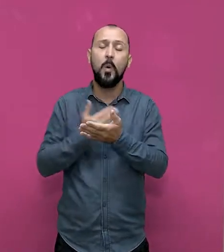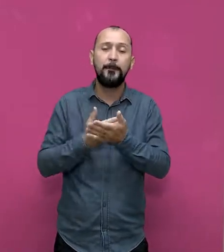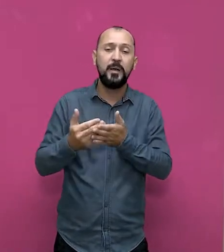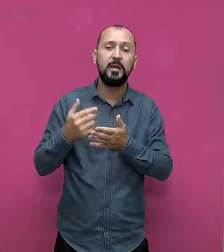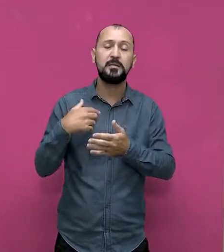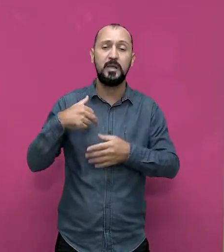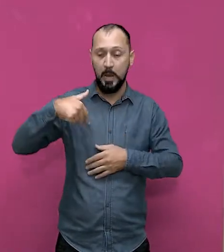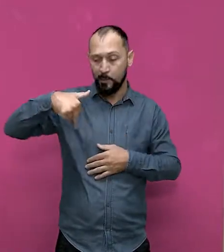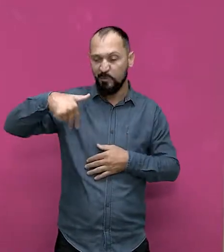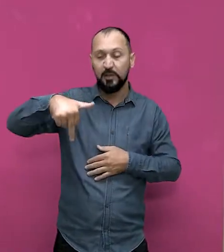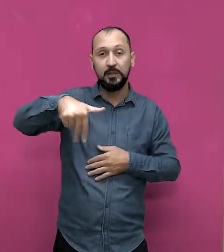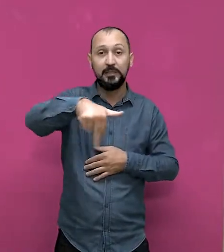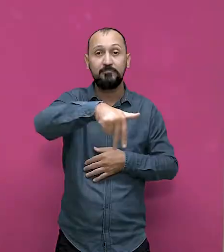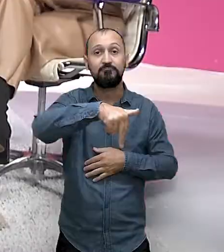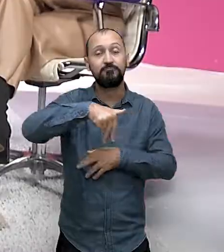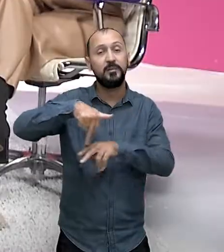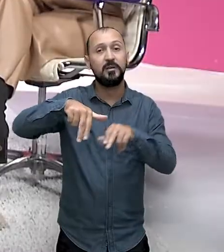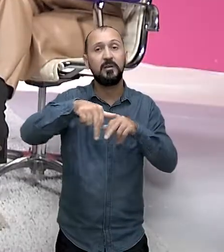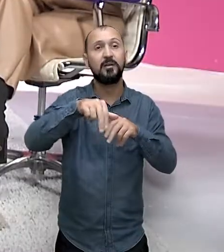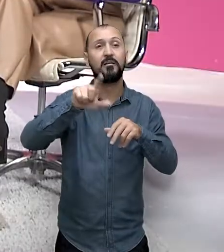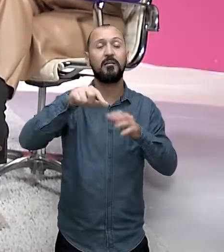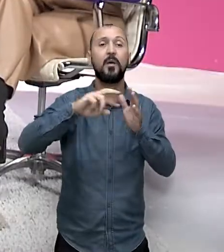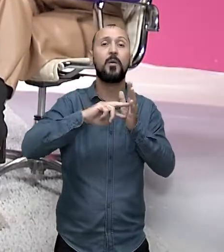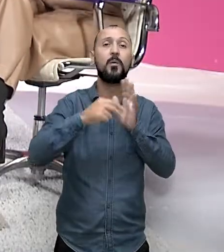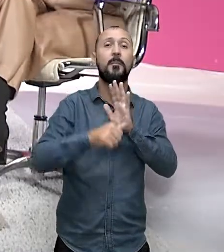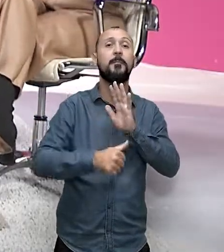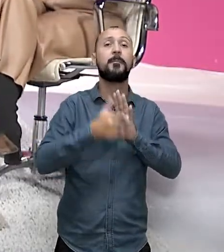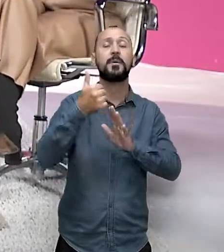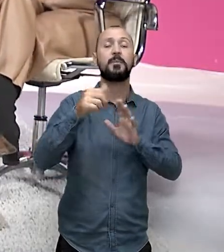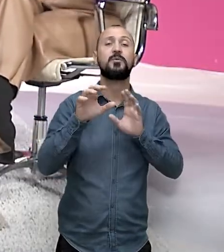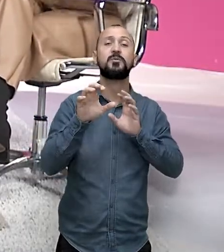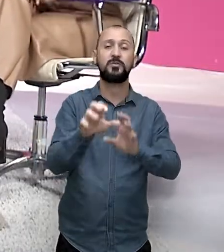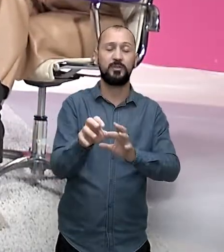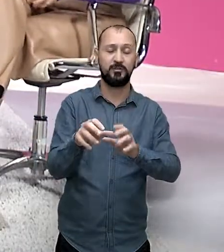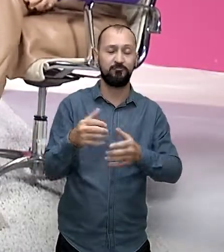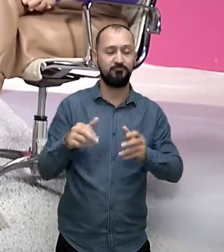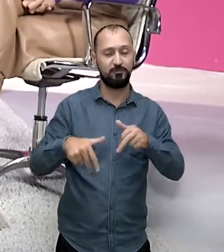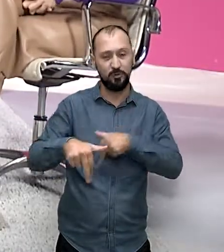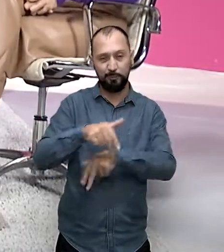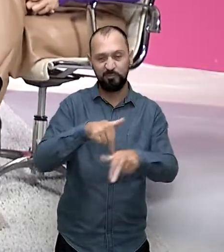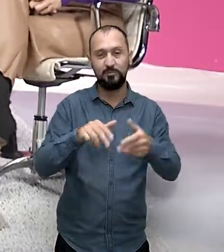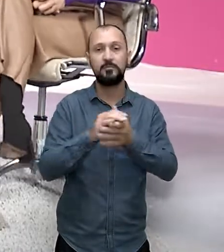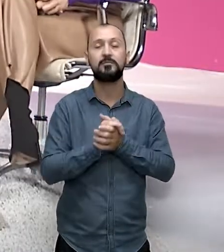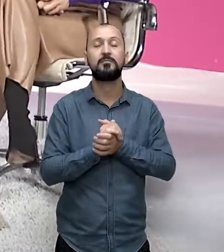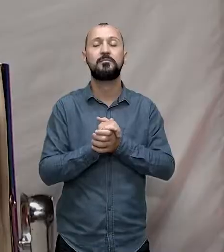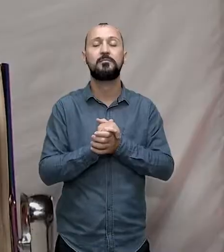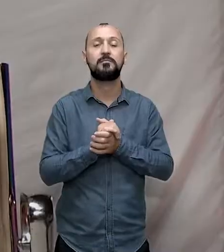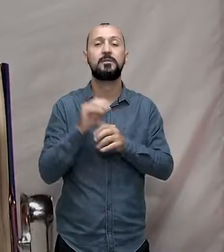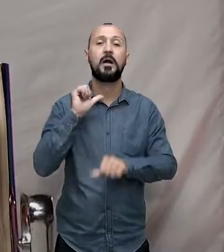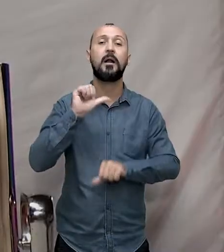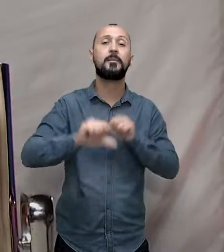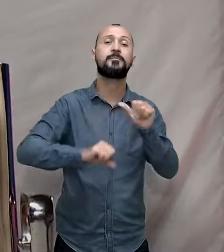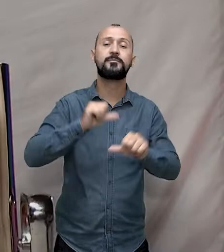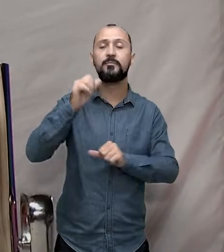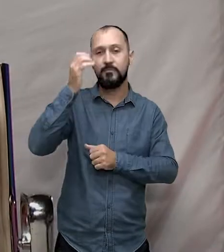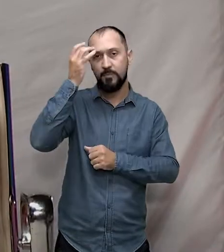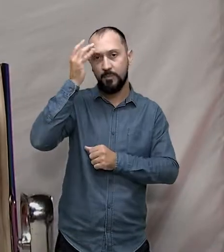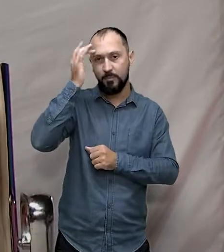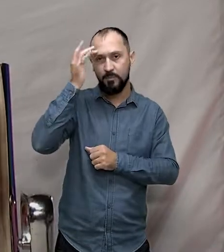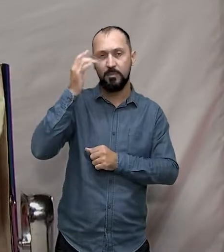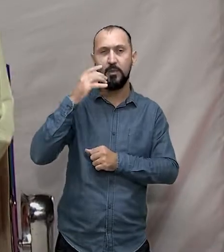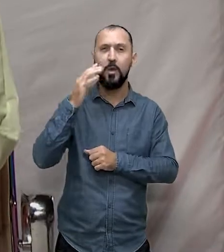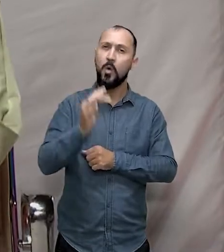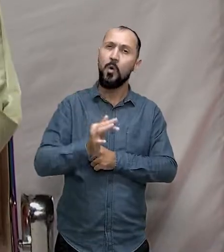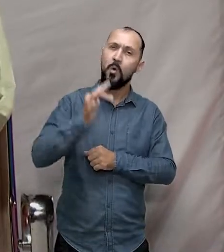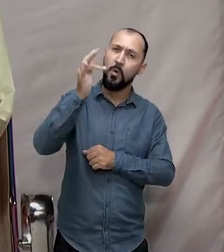desloquem a pé, que é, vamos colocar aí, o primeiro modo de locomoção das pessoas. E essas mudanças, você acredita